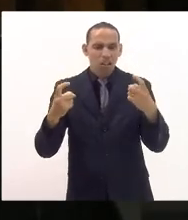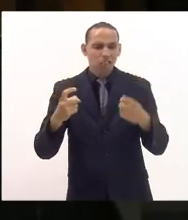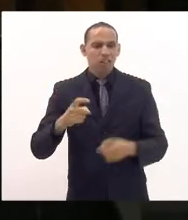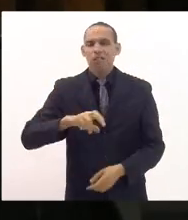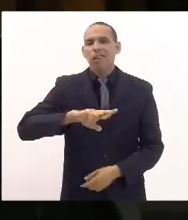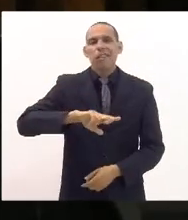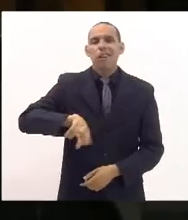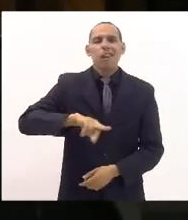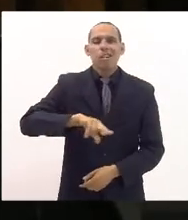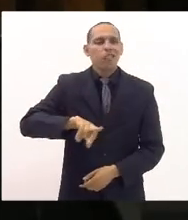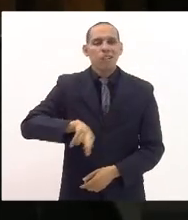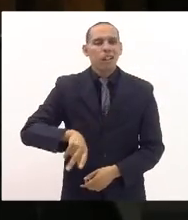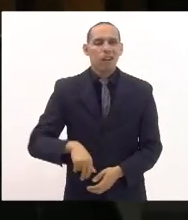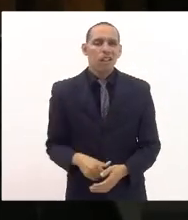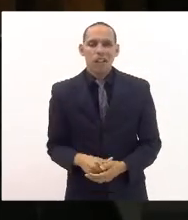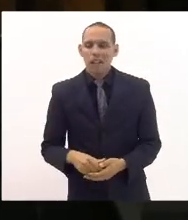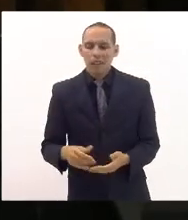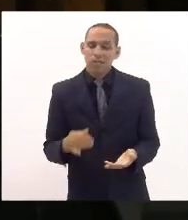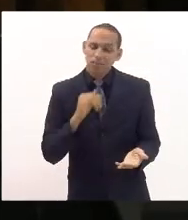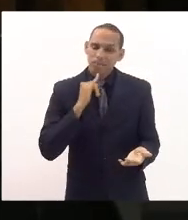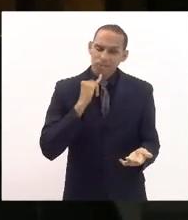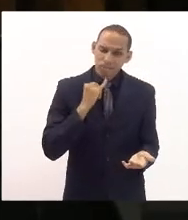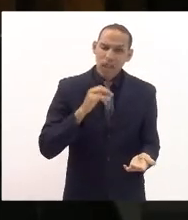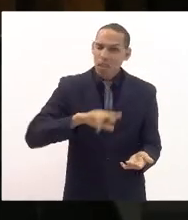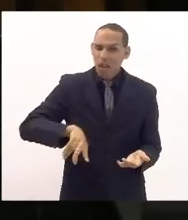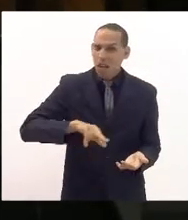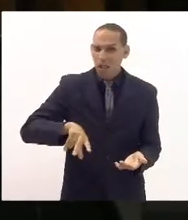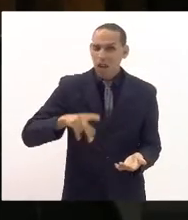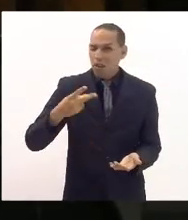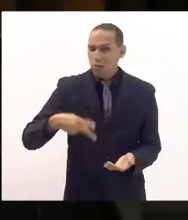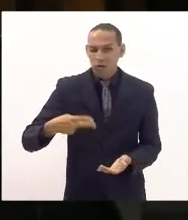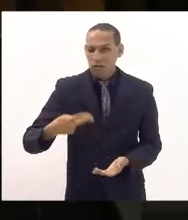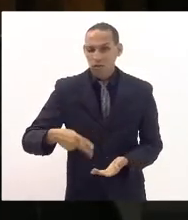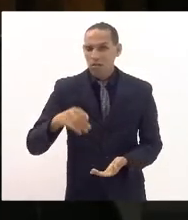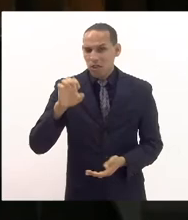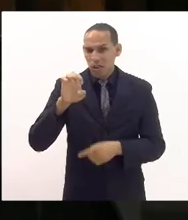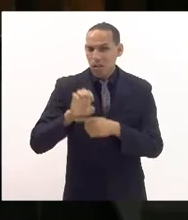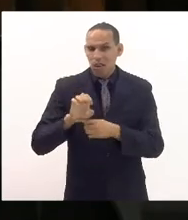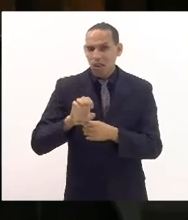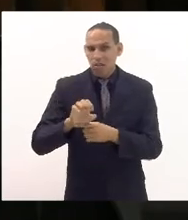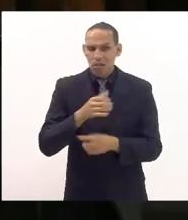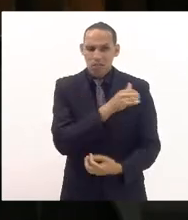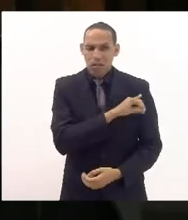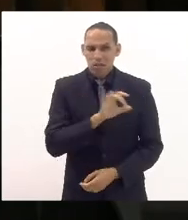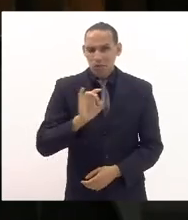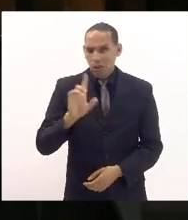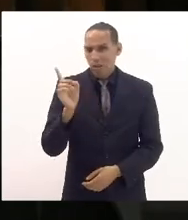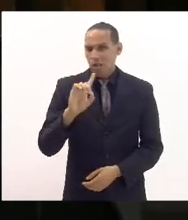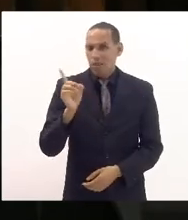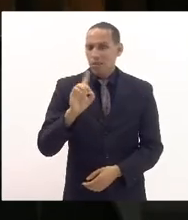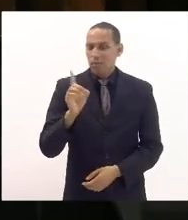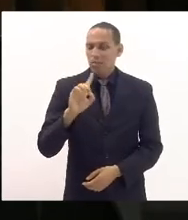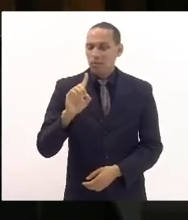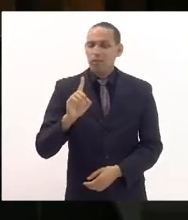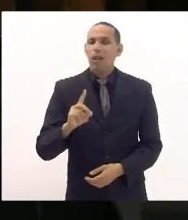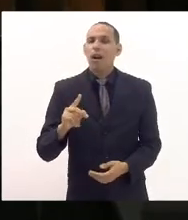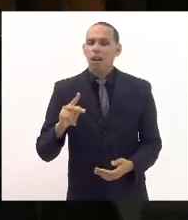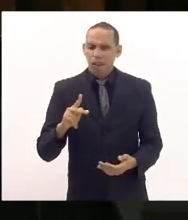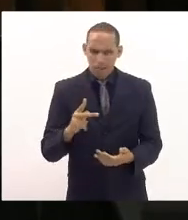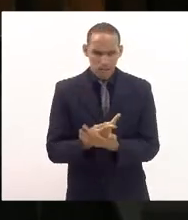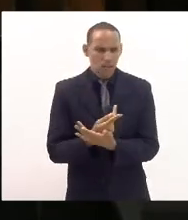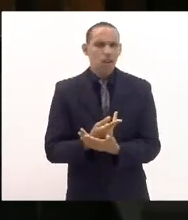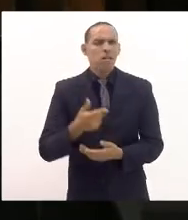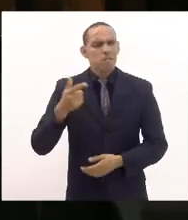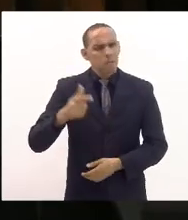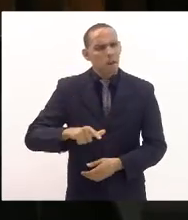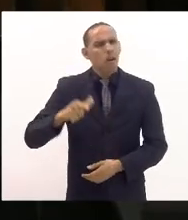não é infelizmente só no estado do Rio de Janeiro está ocorrendo acontecendo